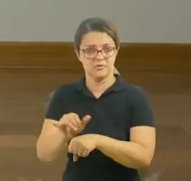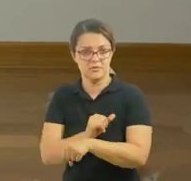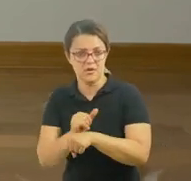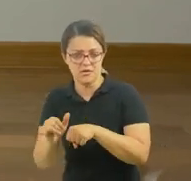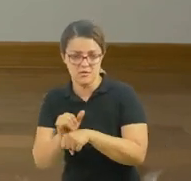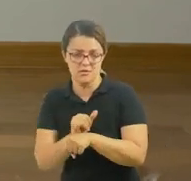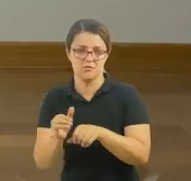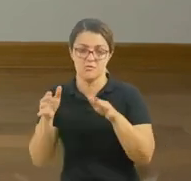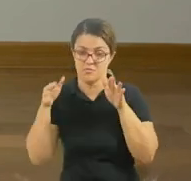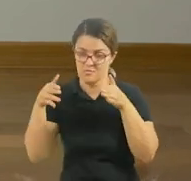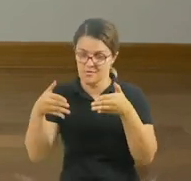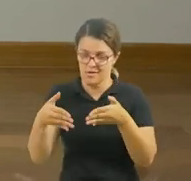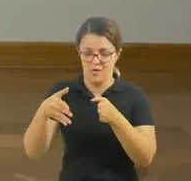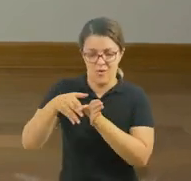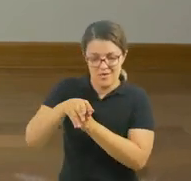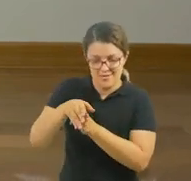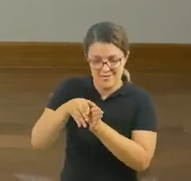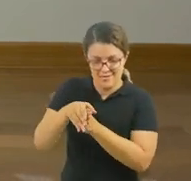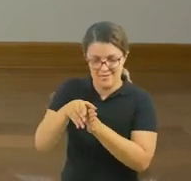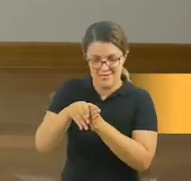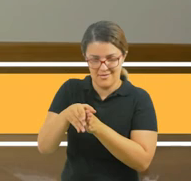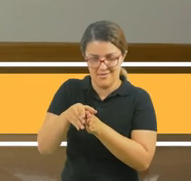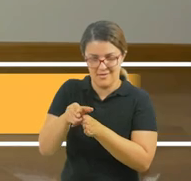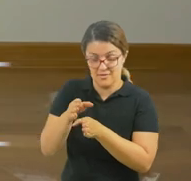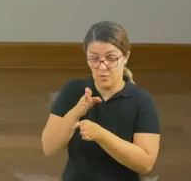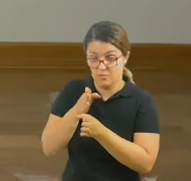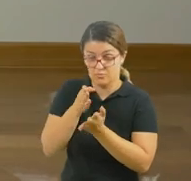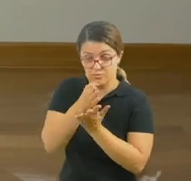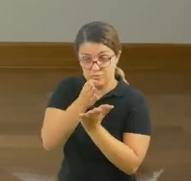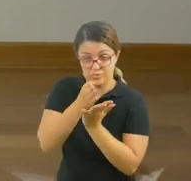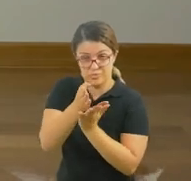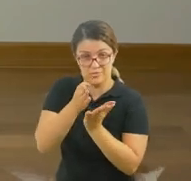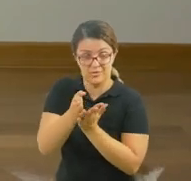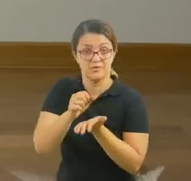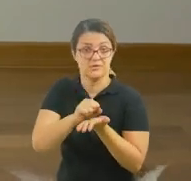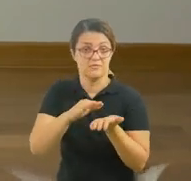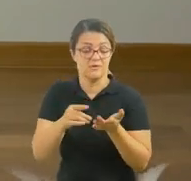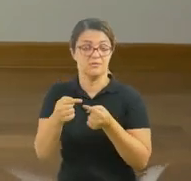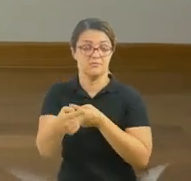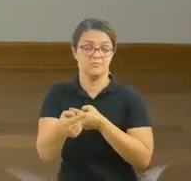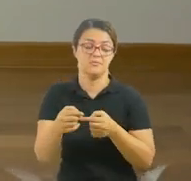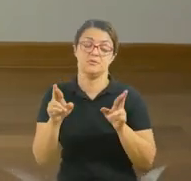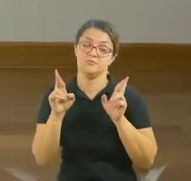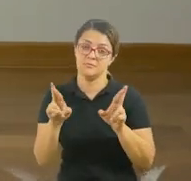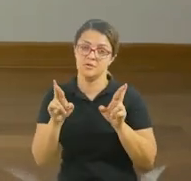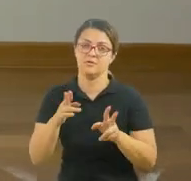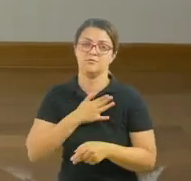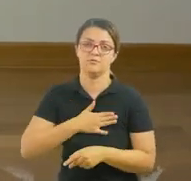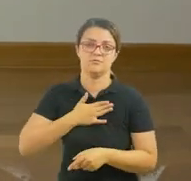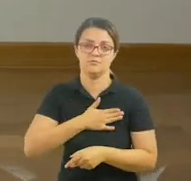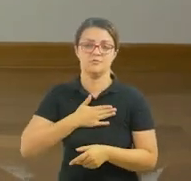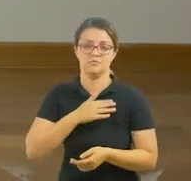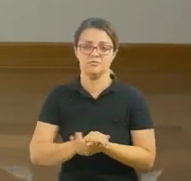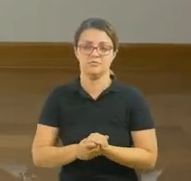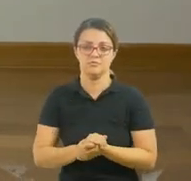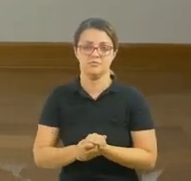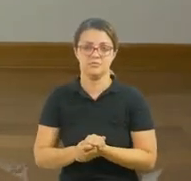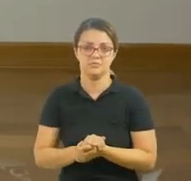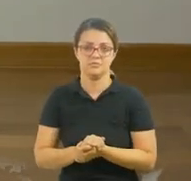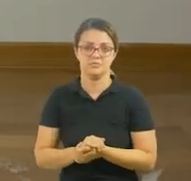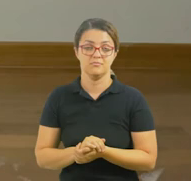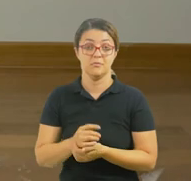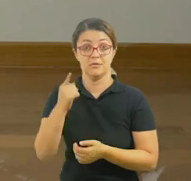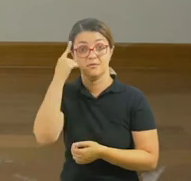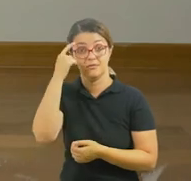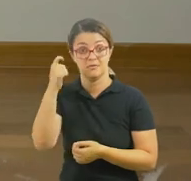criança. Essas foram as atividades para a semana, espero que vocês tenham gostado. Para ter acesso a mais ideias, clique no ícone do berçário 1, 2 e o